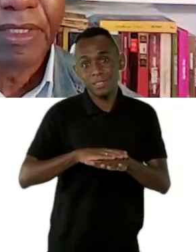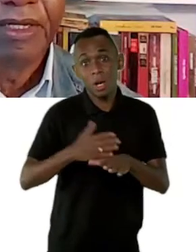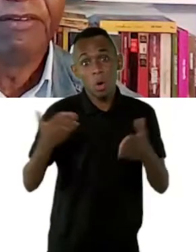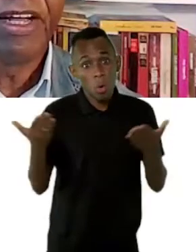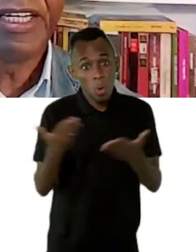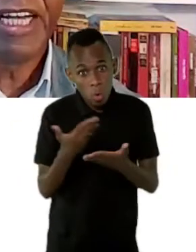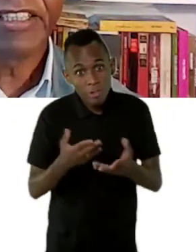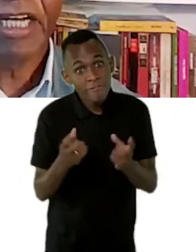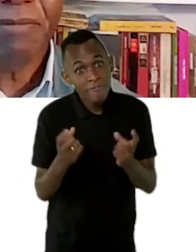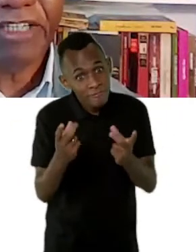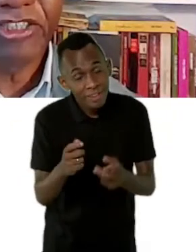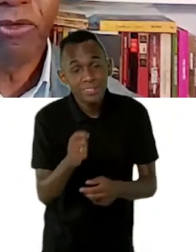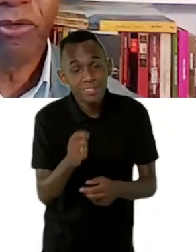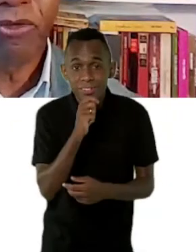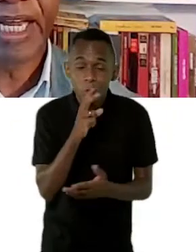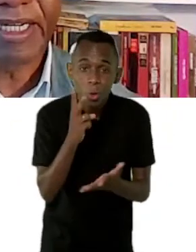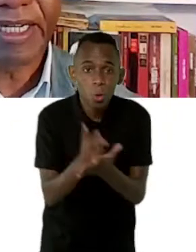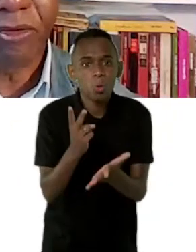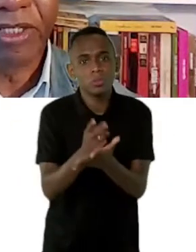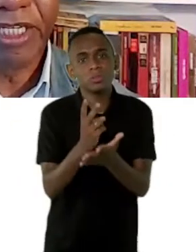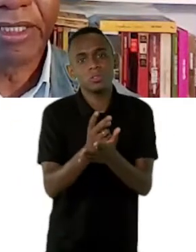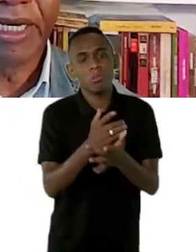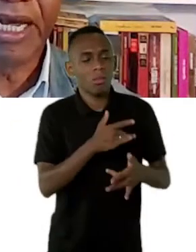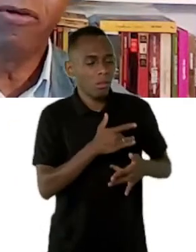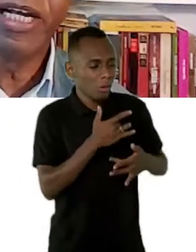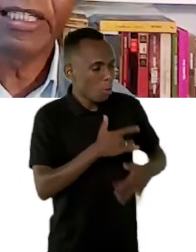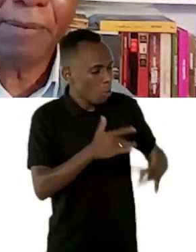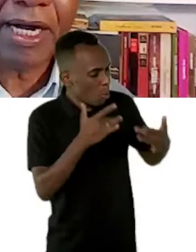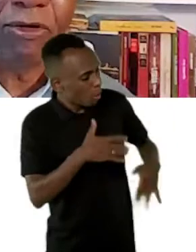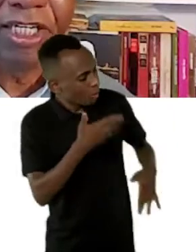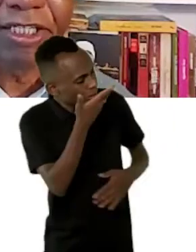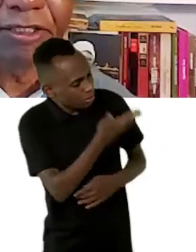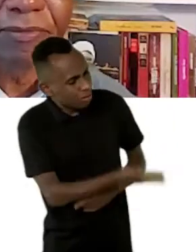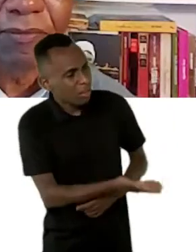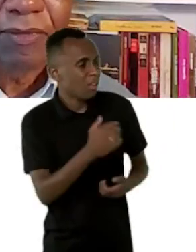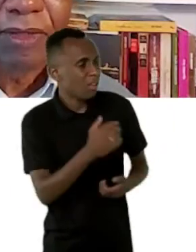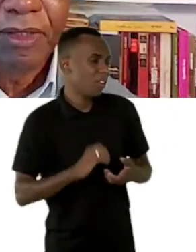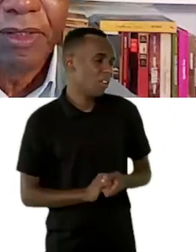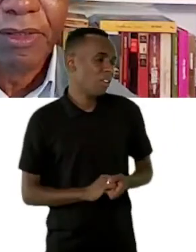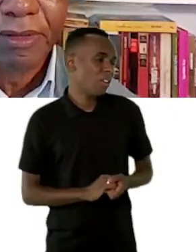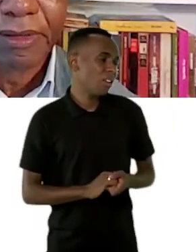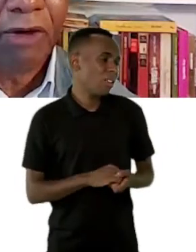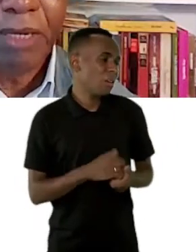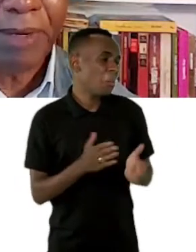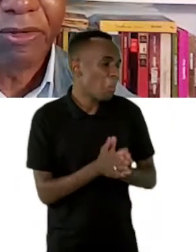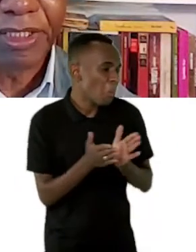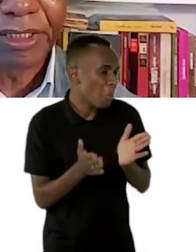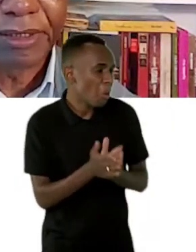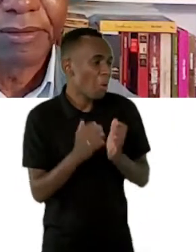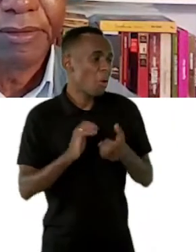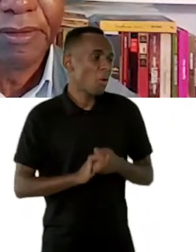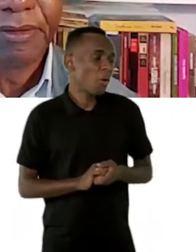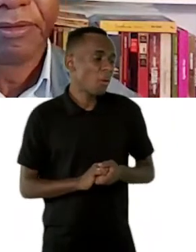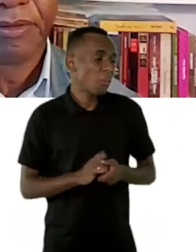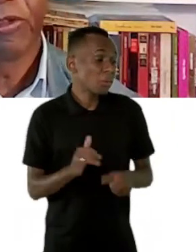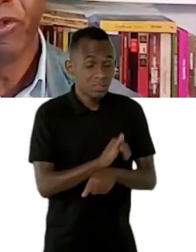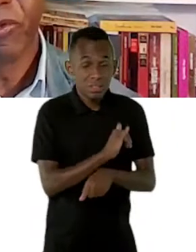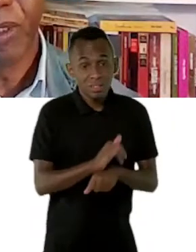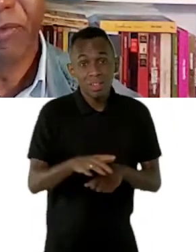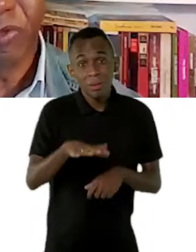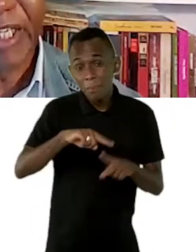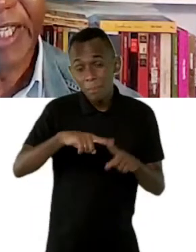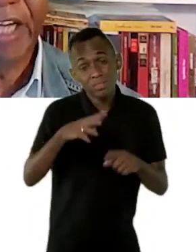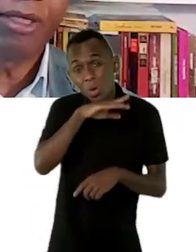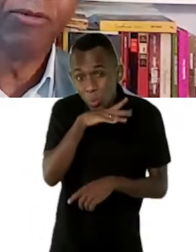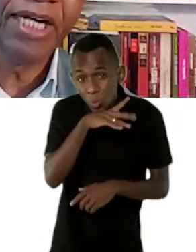hoje. Vender essa imagem de coitada da Carolina é ruim até para a Carolina. É ruim para a Carolina. Dentro